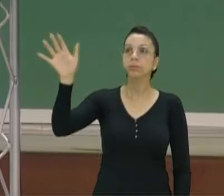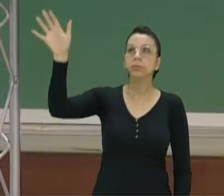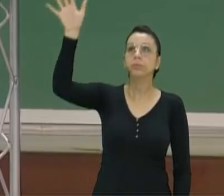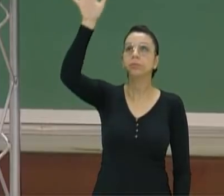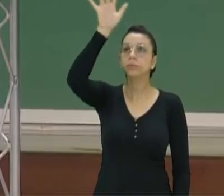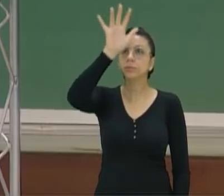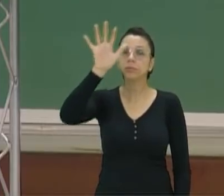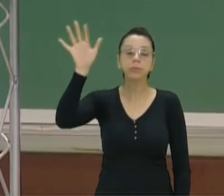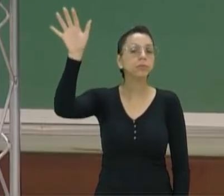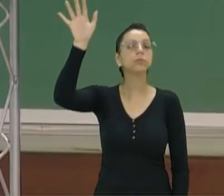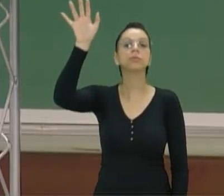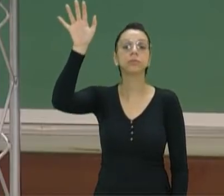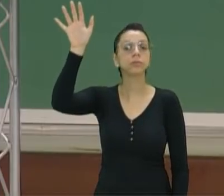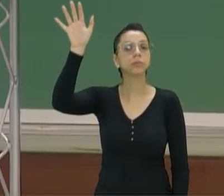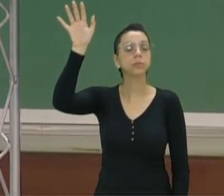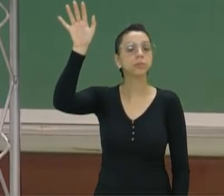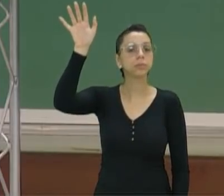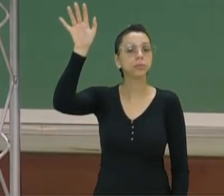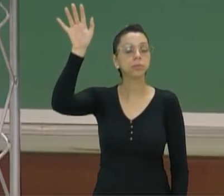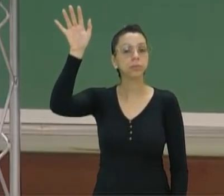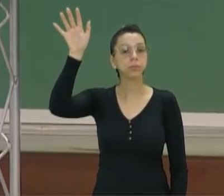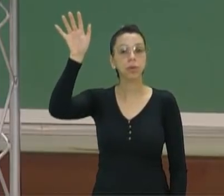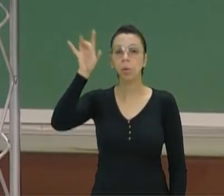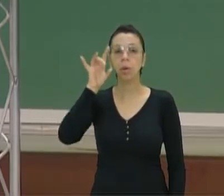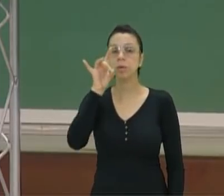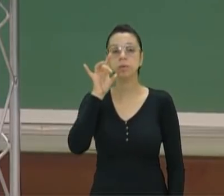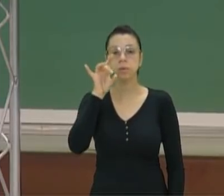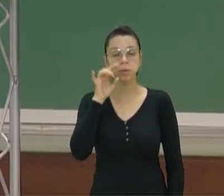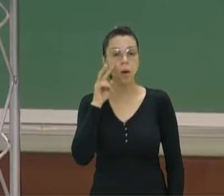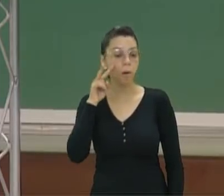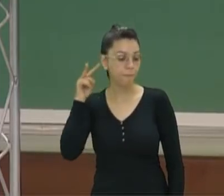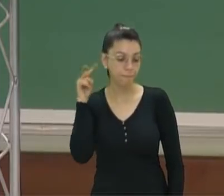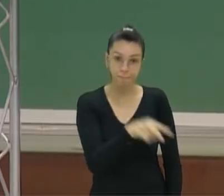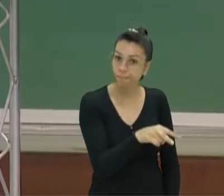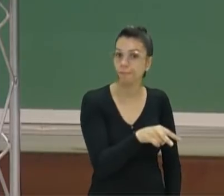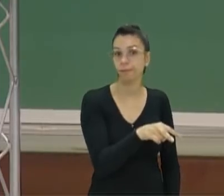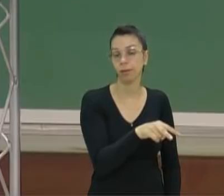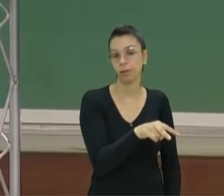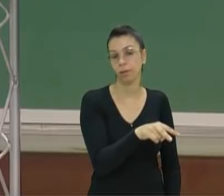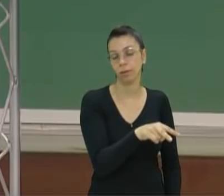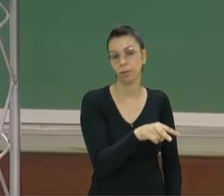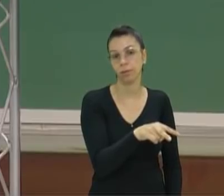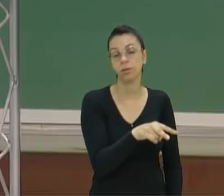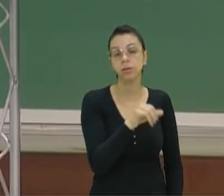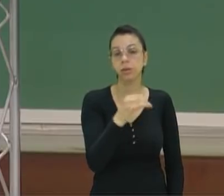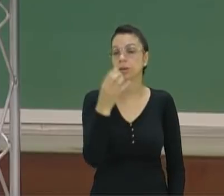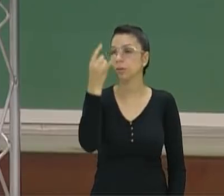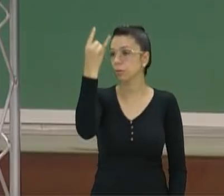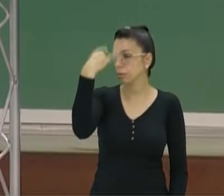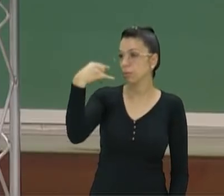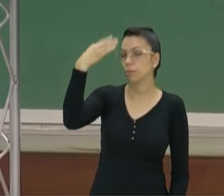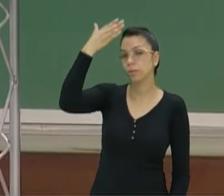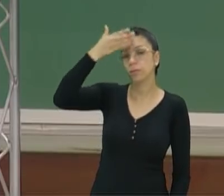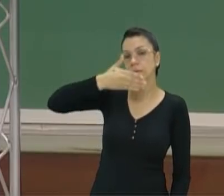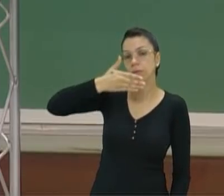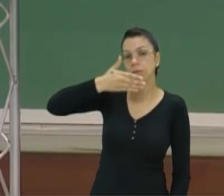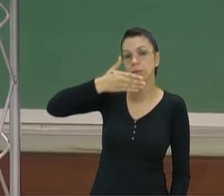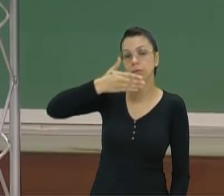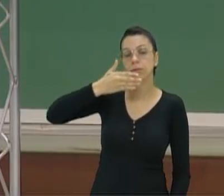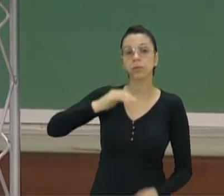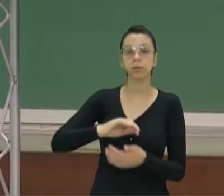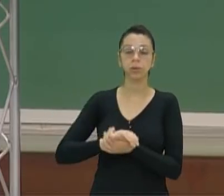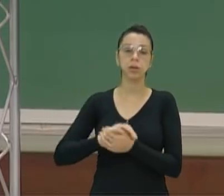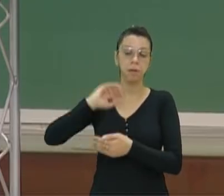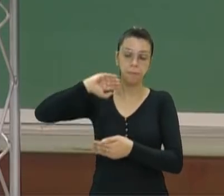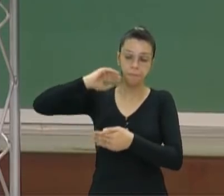que está diante de você, ele não está mais na sua visão, no seu campo de visão, por exemplo. Mas ele está na sua mente de alguma forma, não